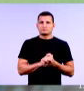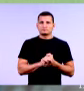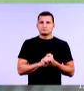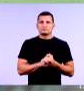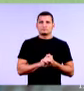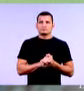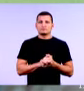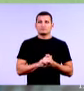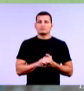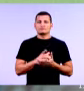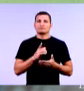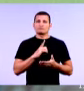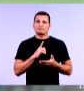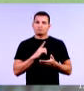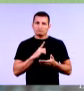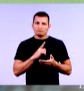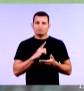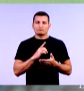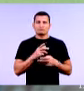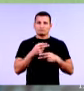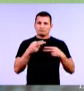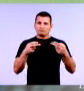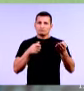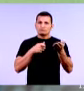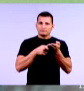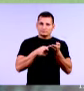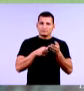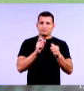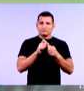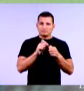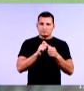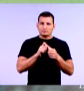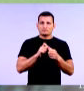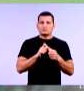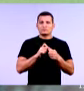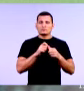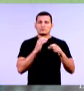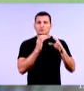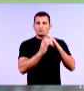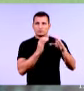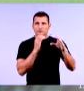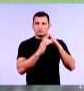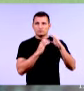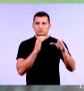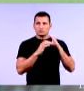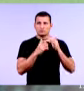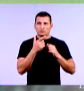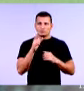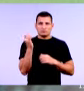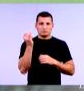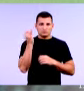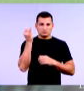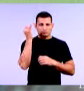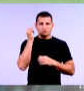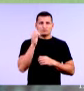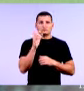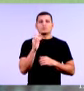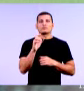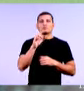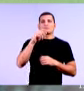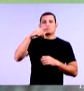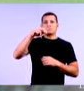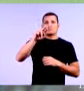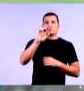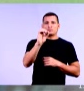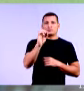Interligados, né? Dispositivos de comunicação interligados, executando protocolos, outra palavra importantíssima em rede, né? E